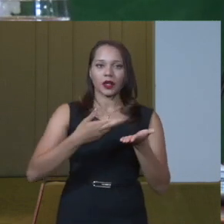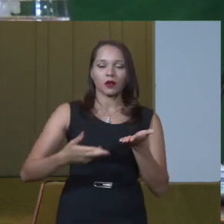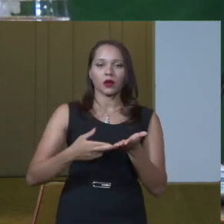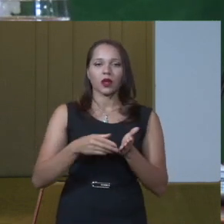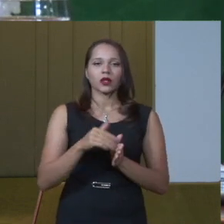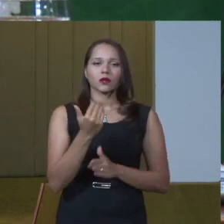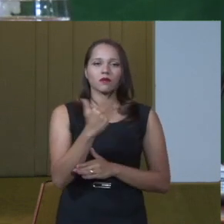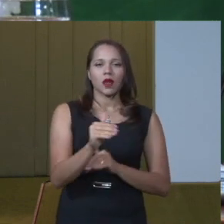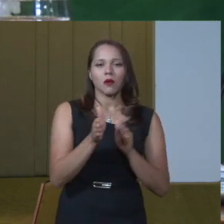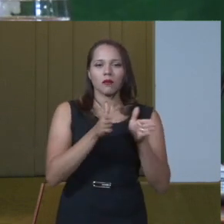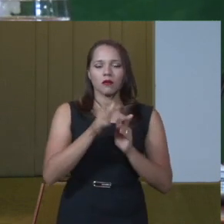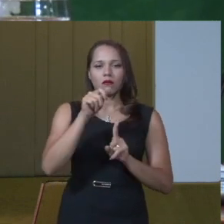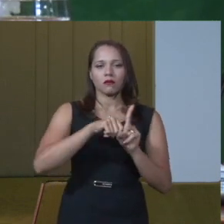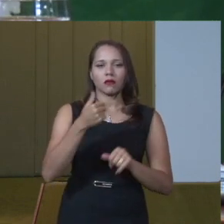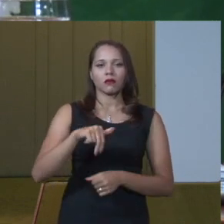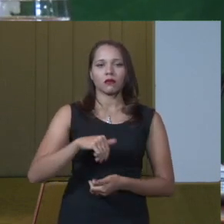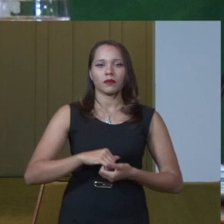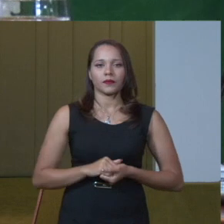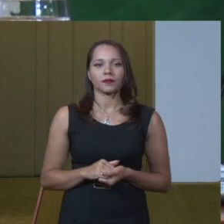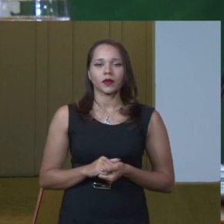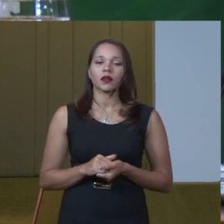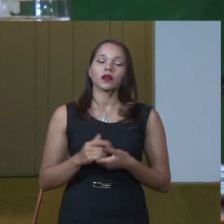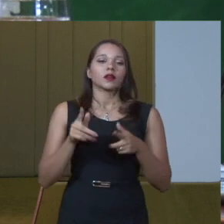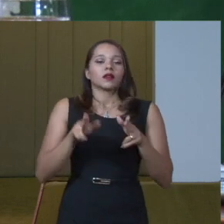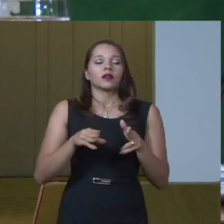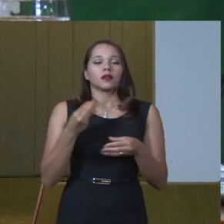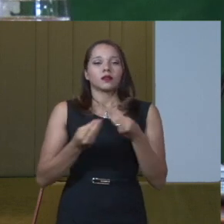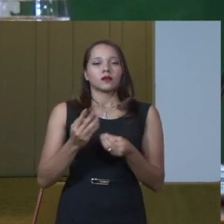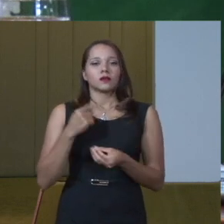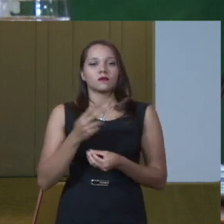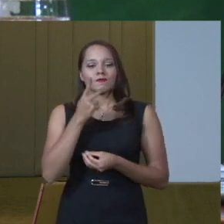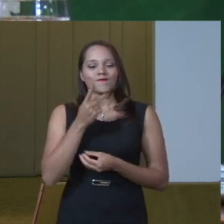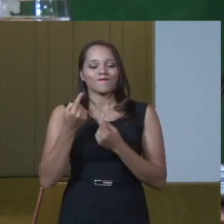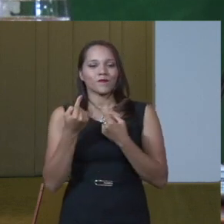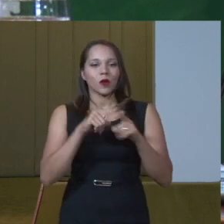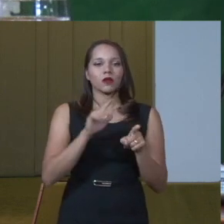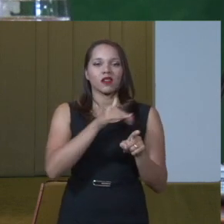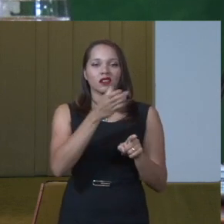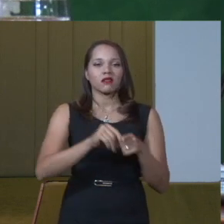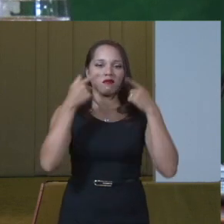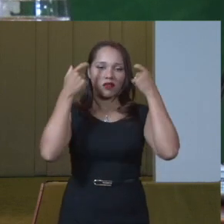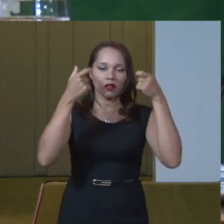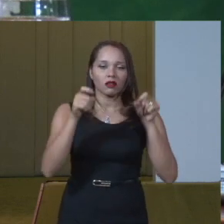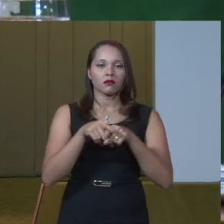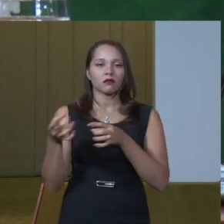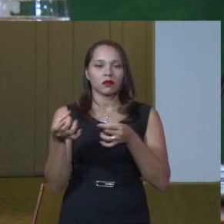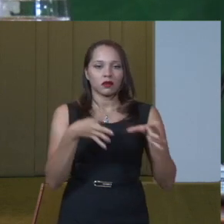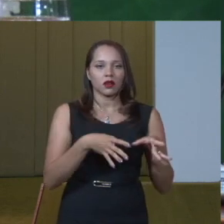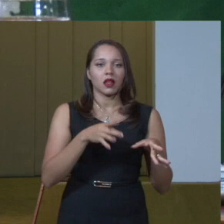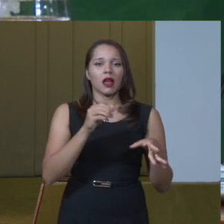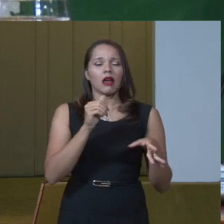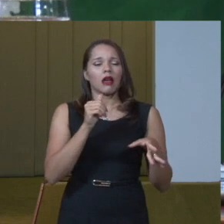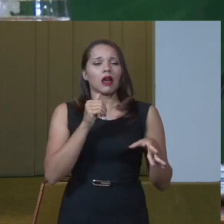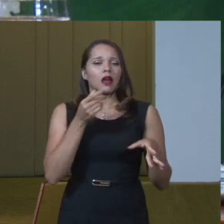meio período, agora no mês de novembro. Assim como condenamos ações violentas e arbitrárias, abandonamos a atitude